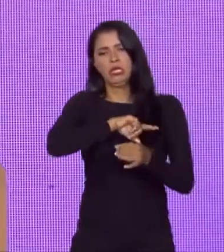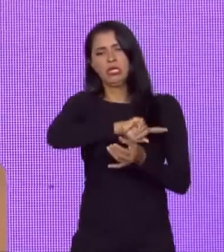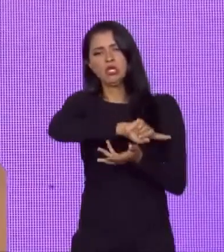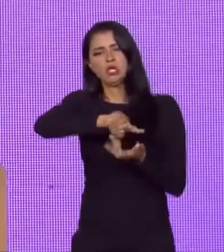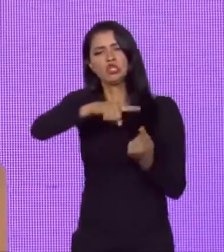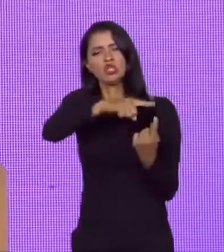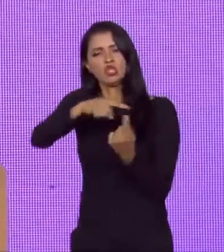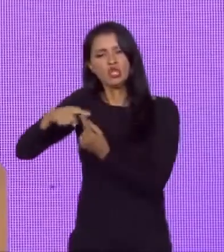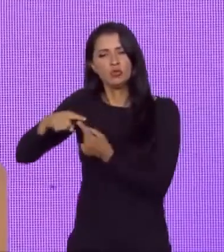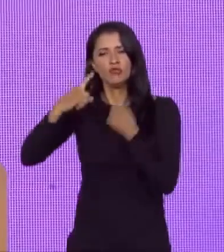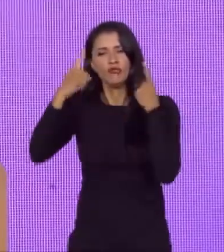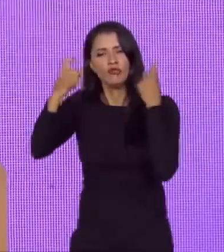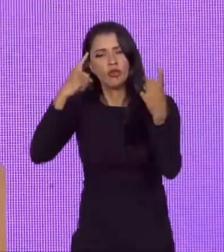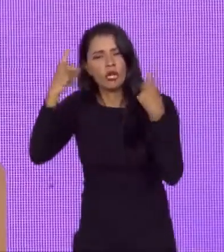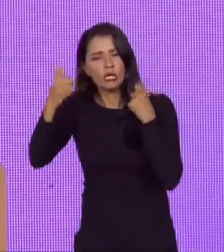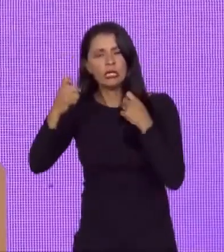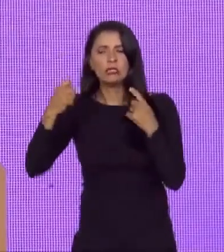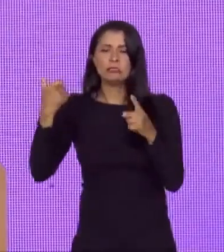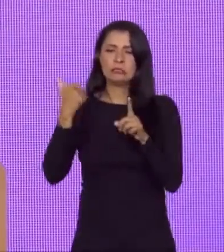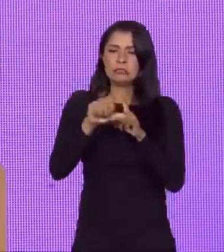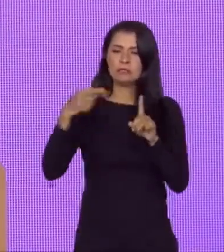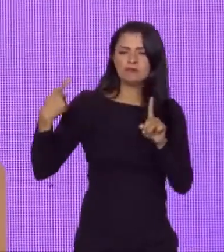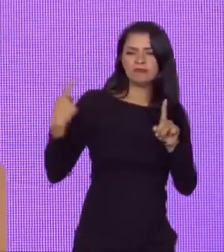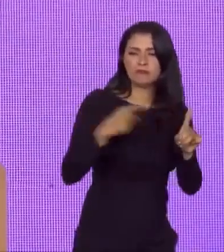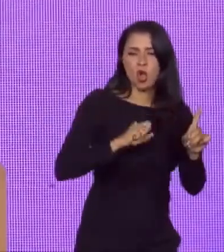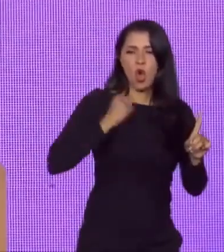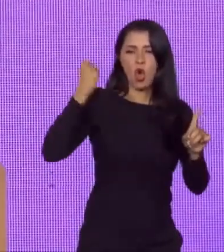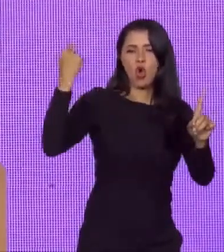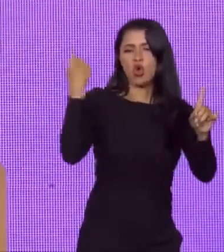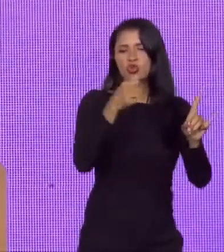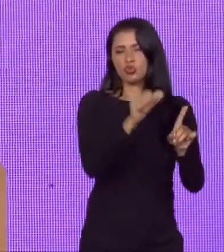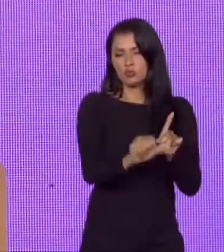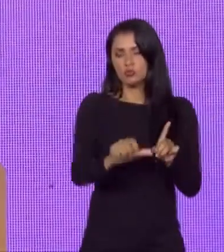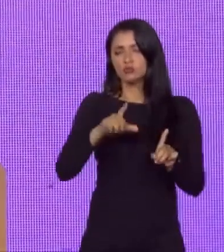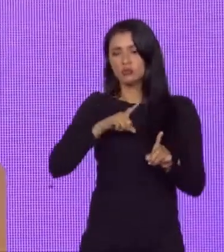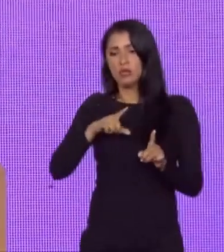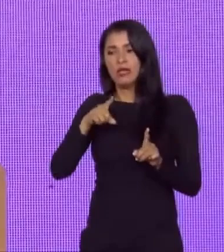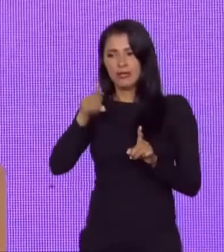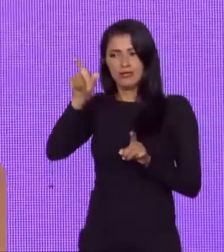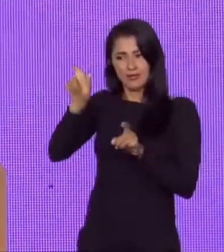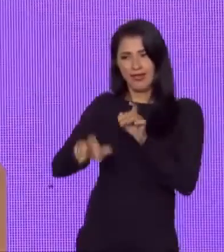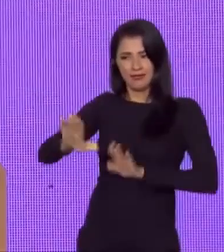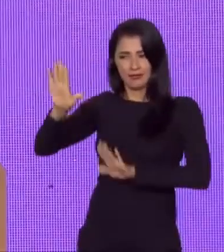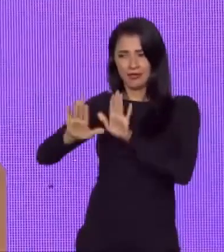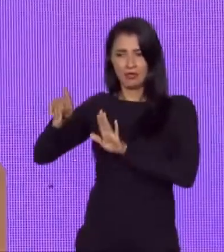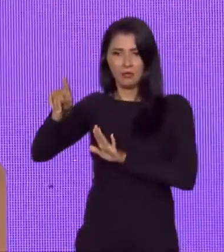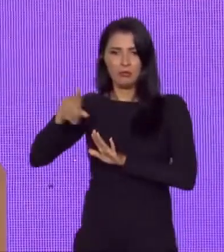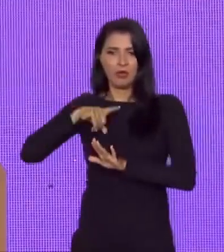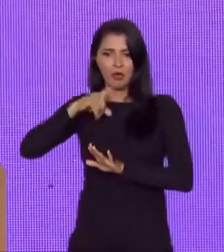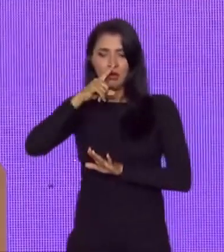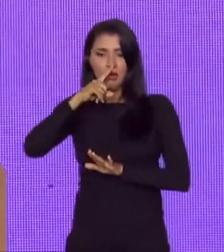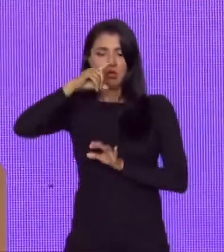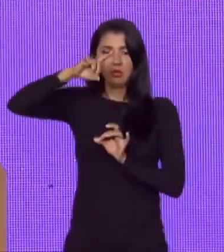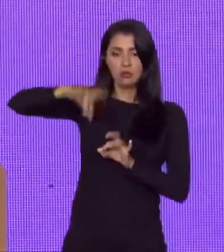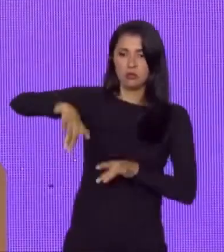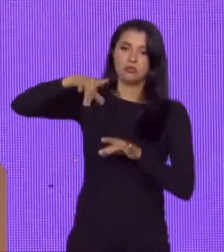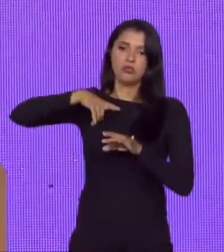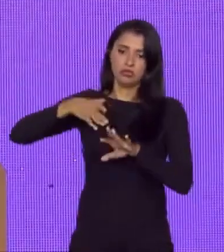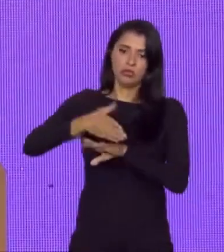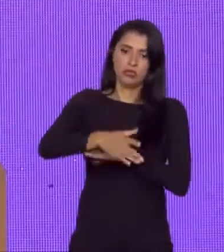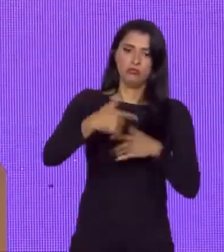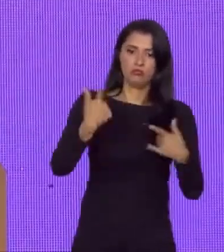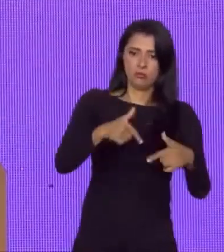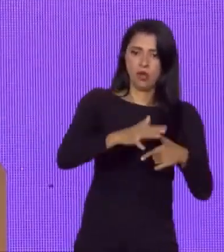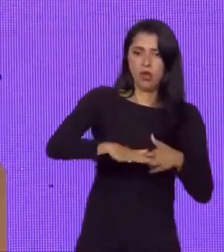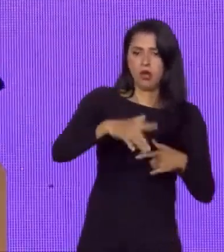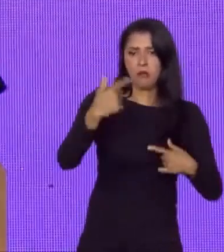violência, misoginia, direcionadas às candidatas, para evitar que essas desistam de investir em suas carreiras políticas. Essa